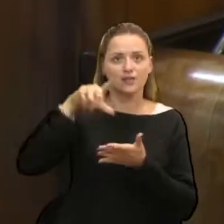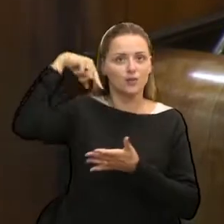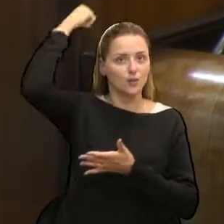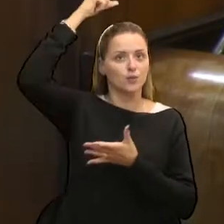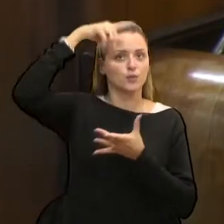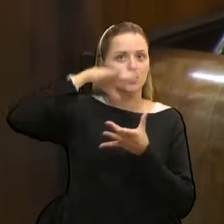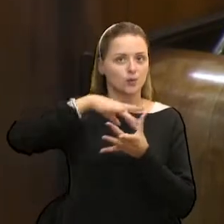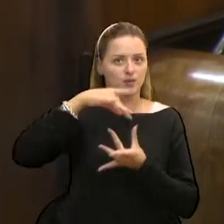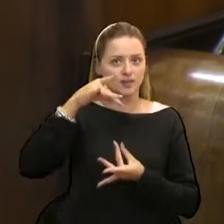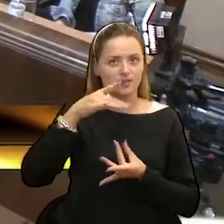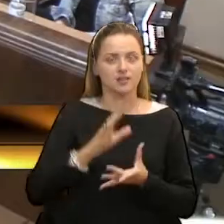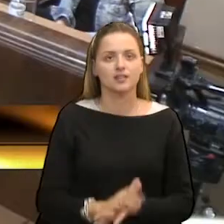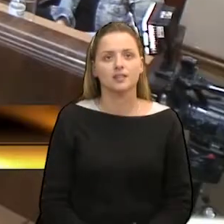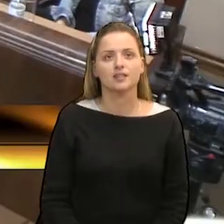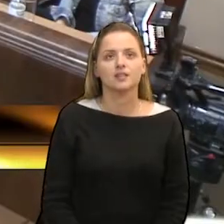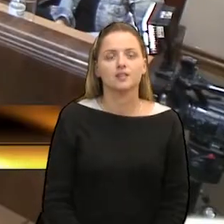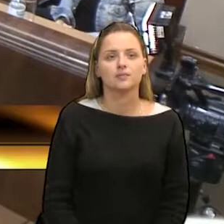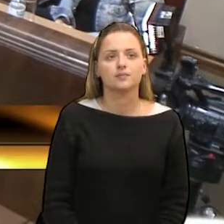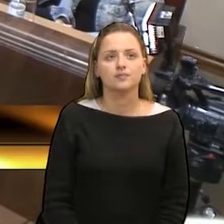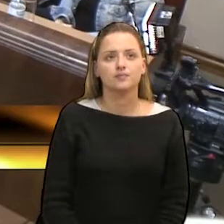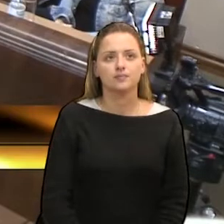Espíritos.